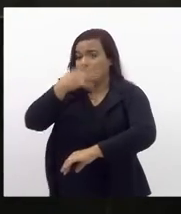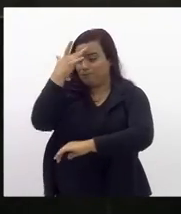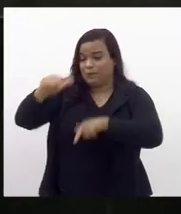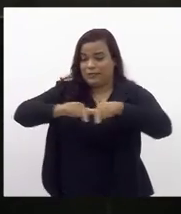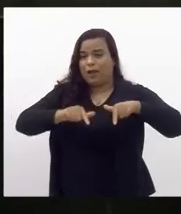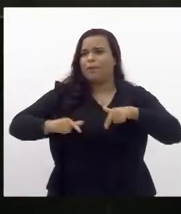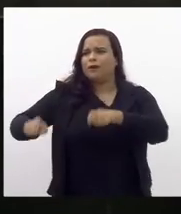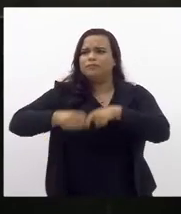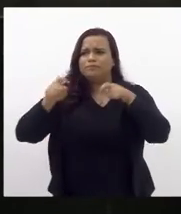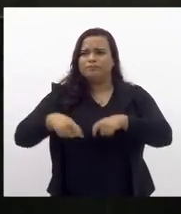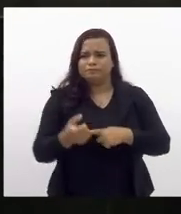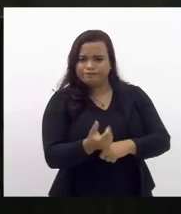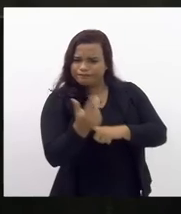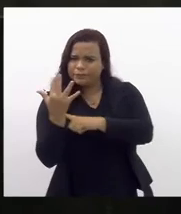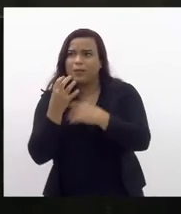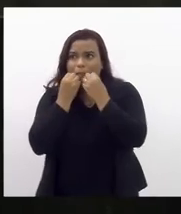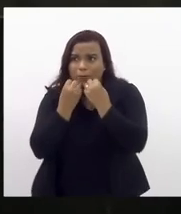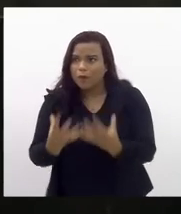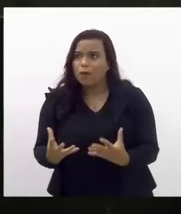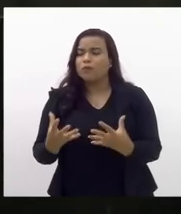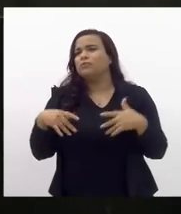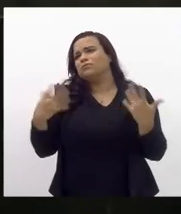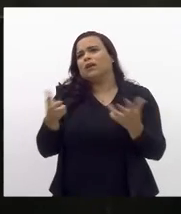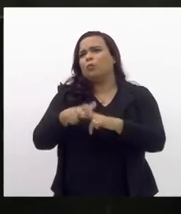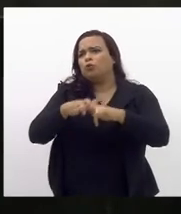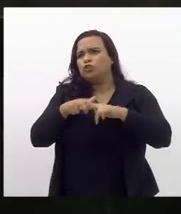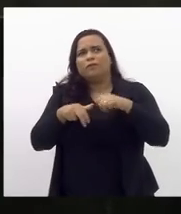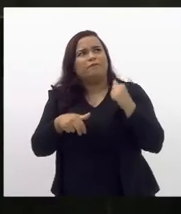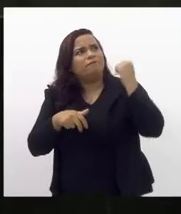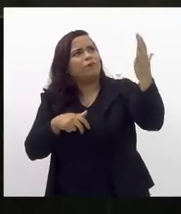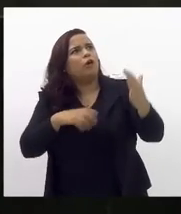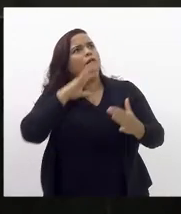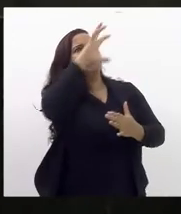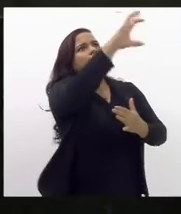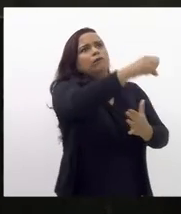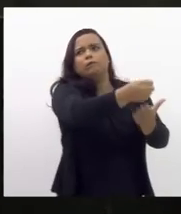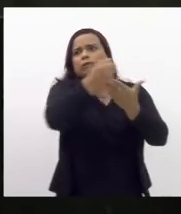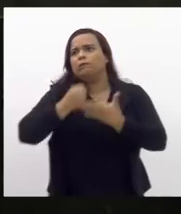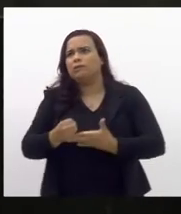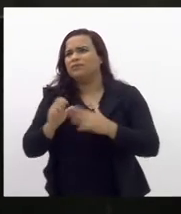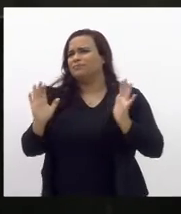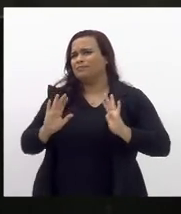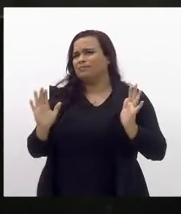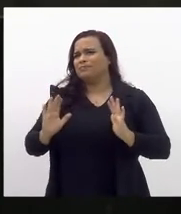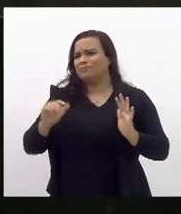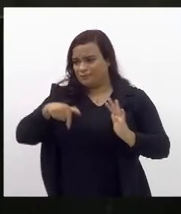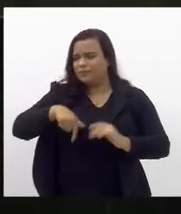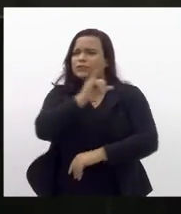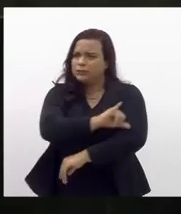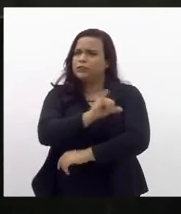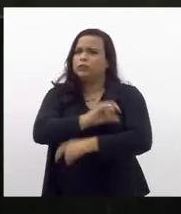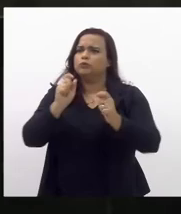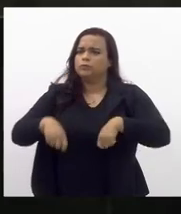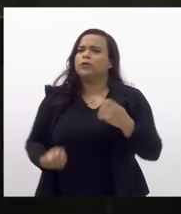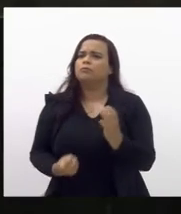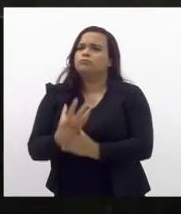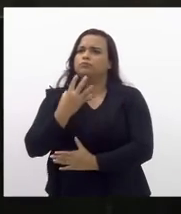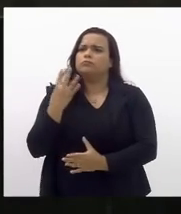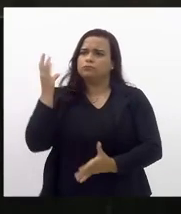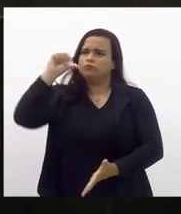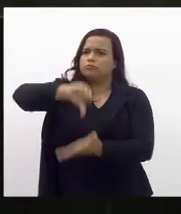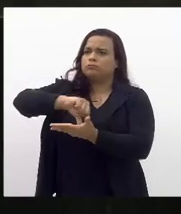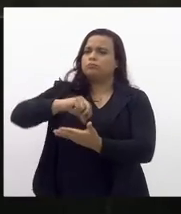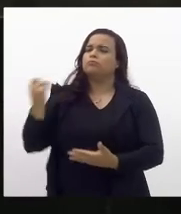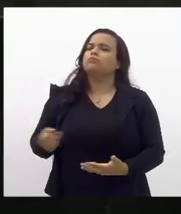agrícolas em grande quantidade. Então, não há razão para que o Rio de Janeiro não se configure como importante